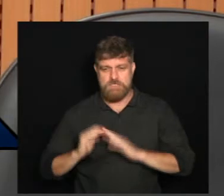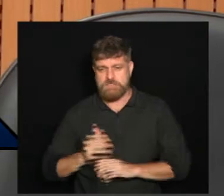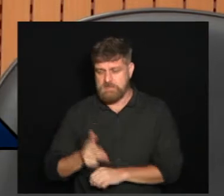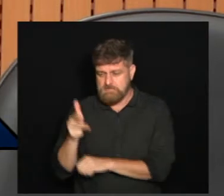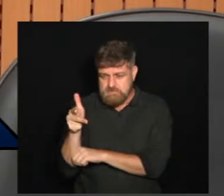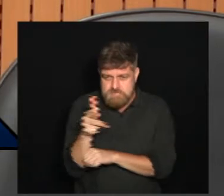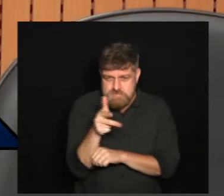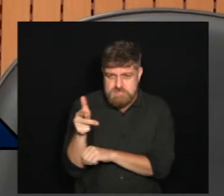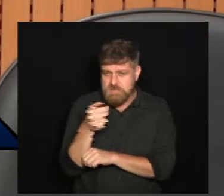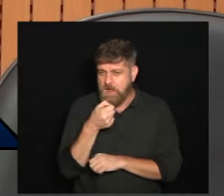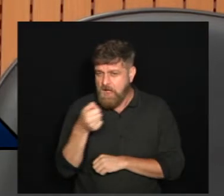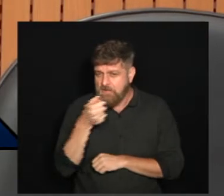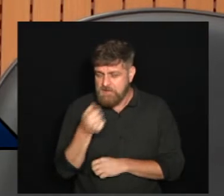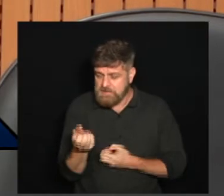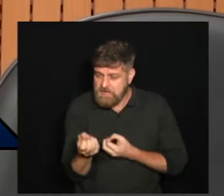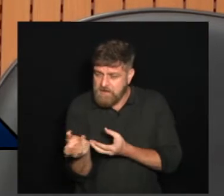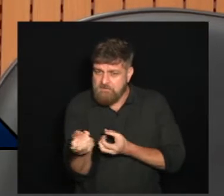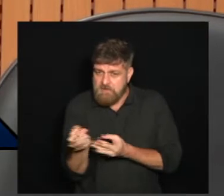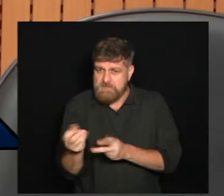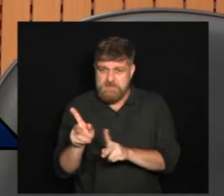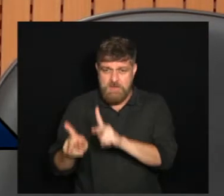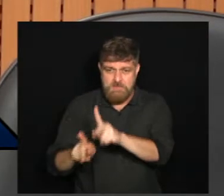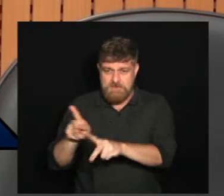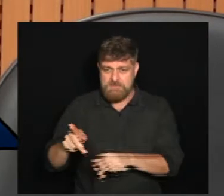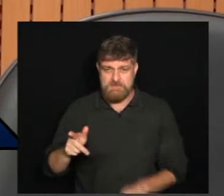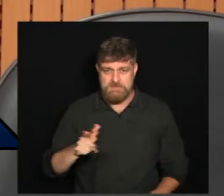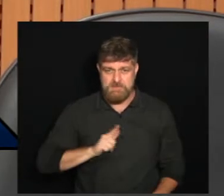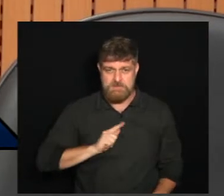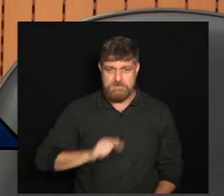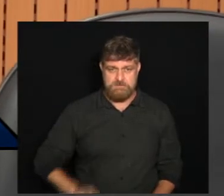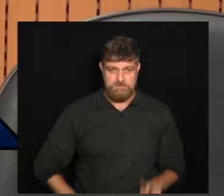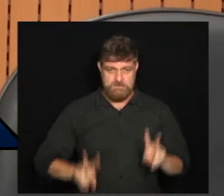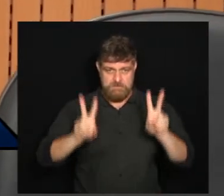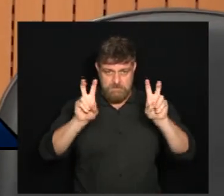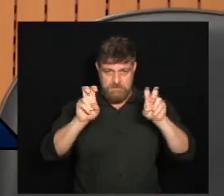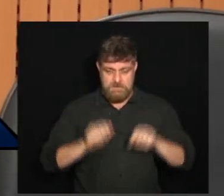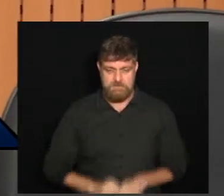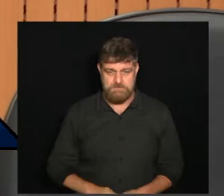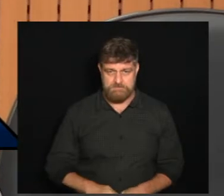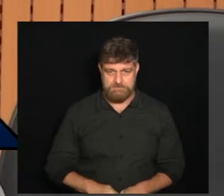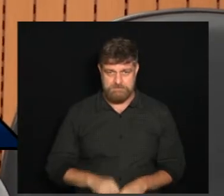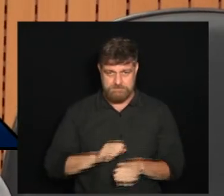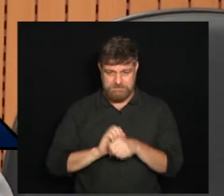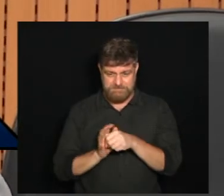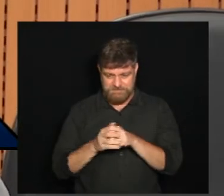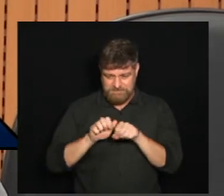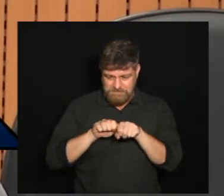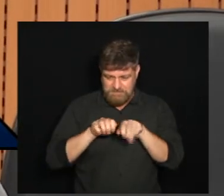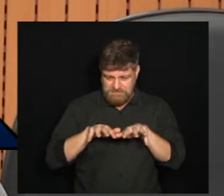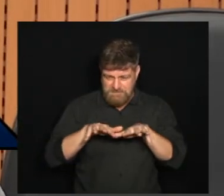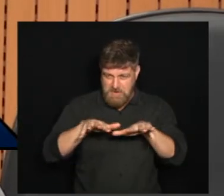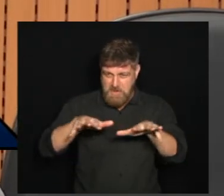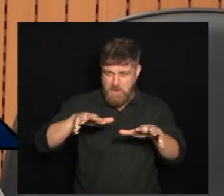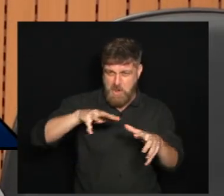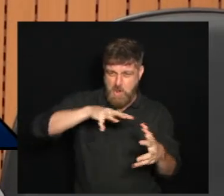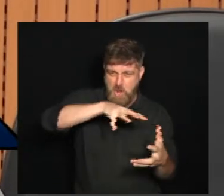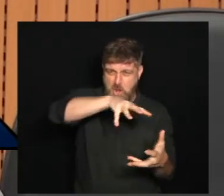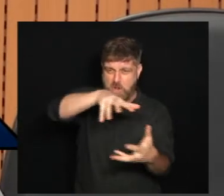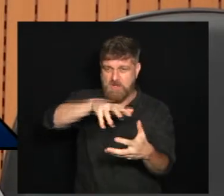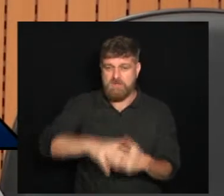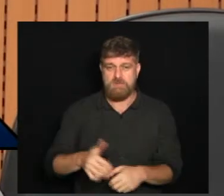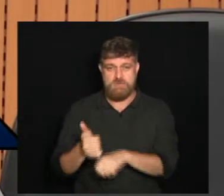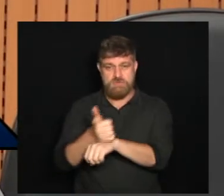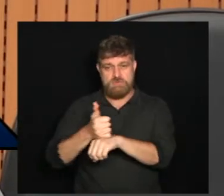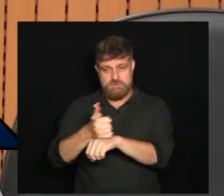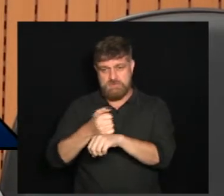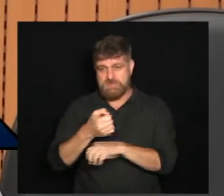fundamental para informar a população e, nestes tempos de pandemia de coronavírus, os jornalistas têm dado